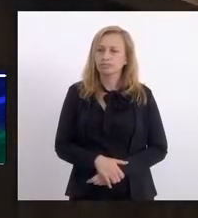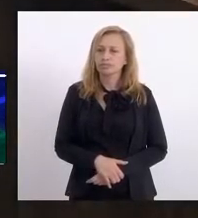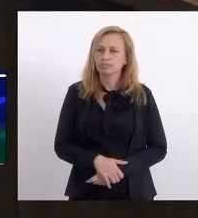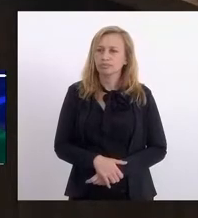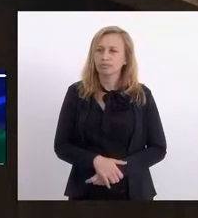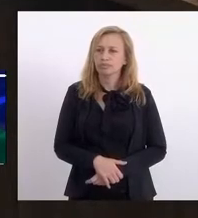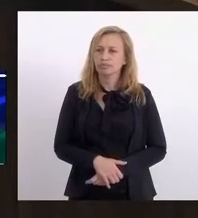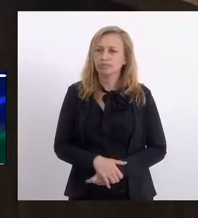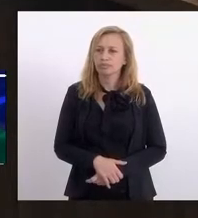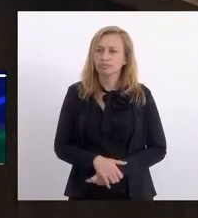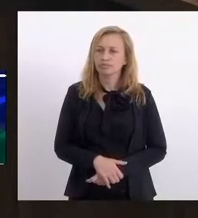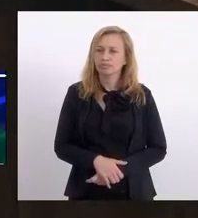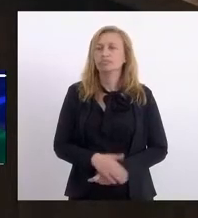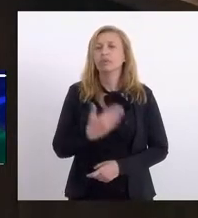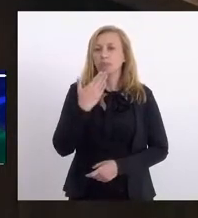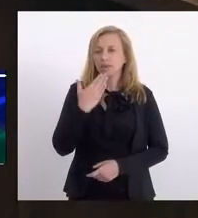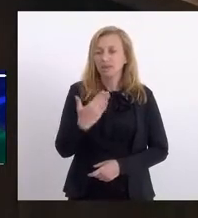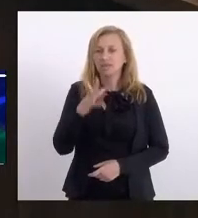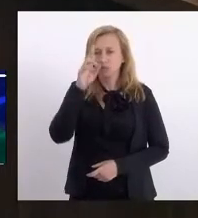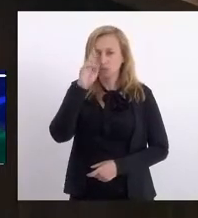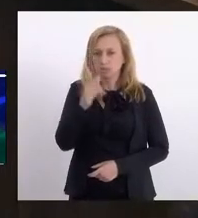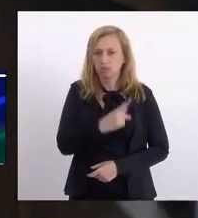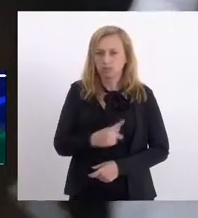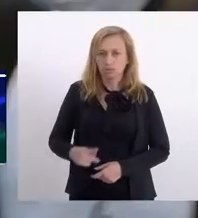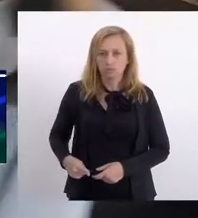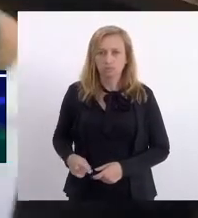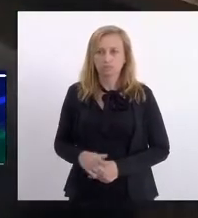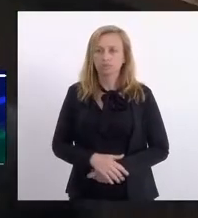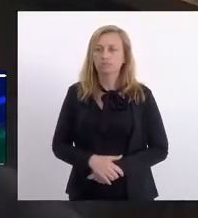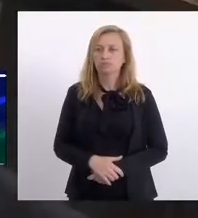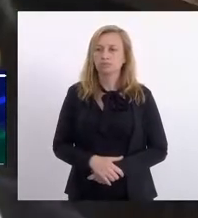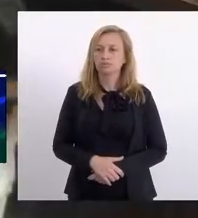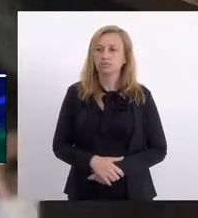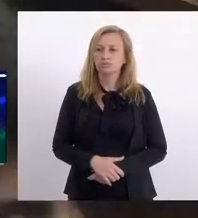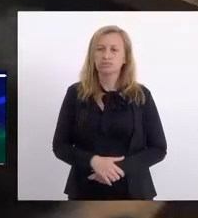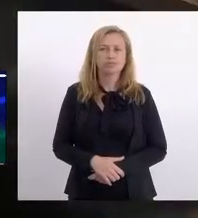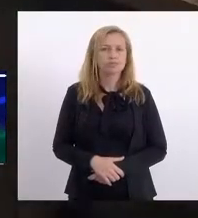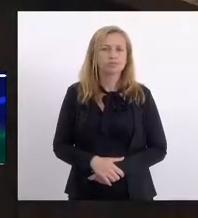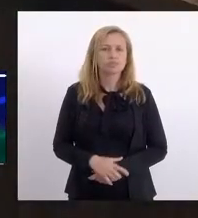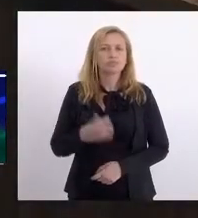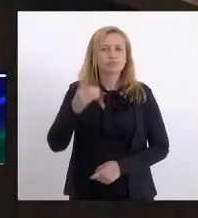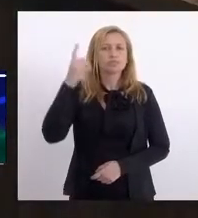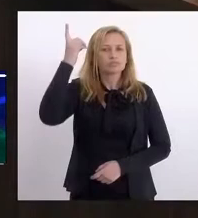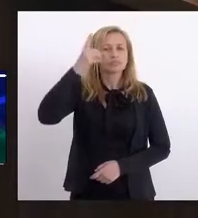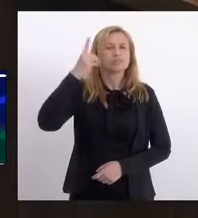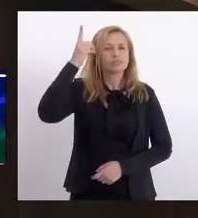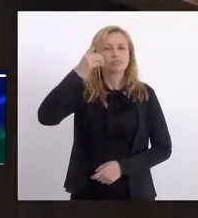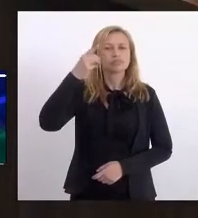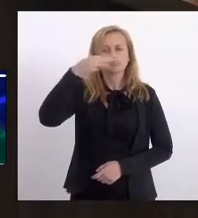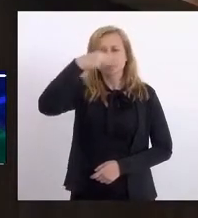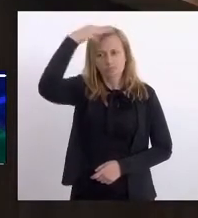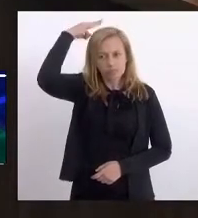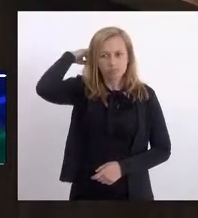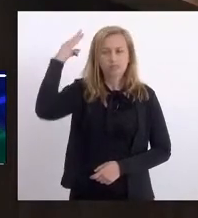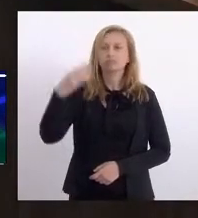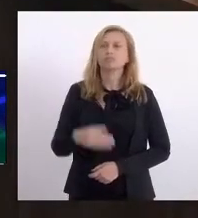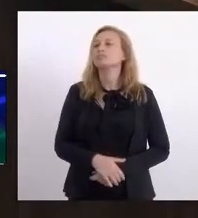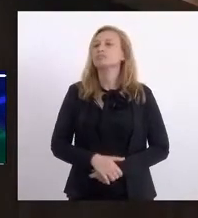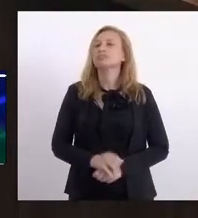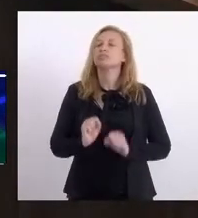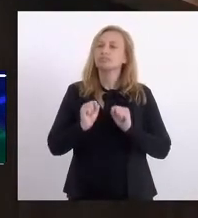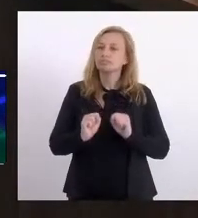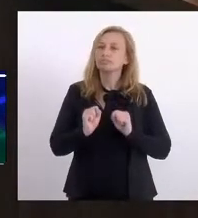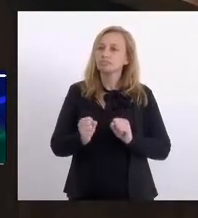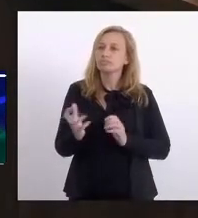Eu tinha solicitado, senhor presidente, que o deputado Márcio Pacheco